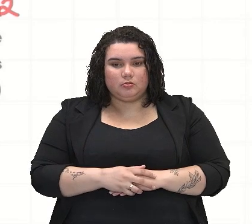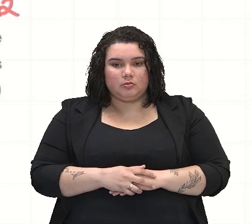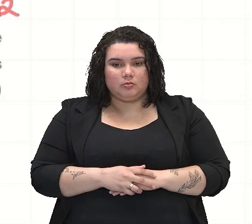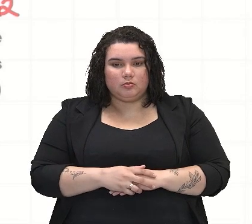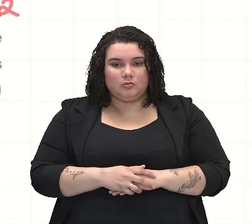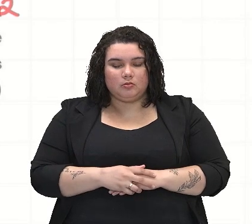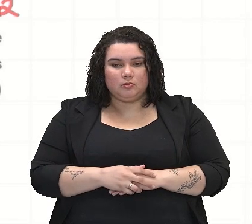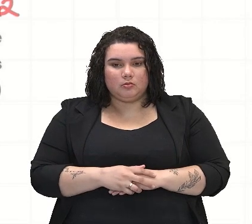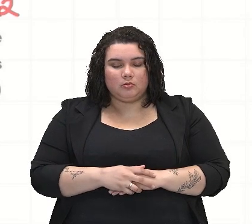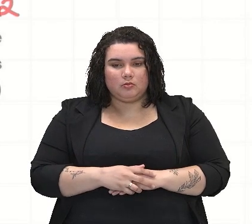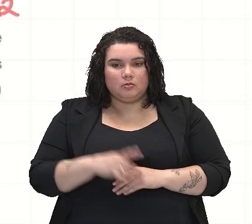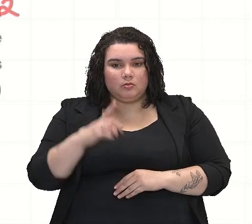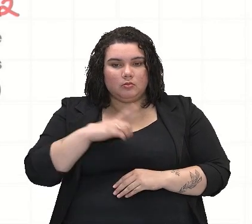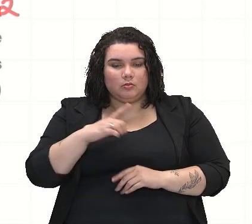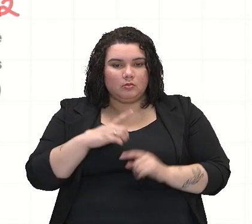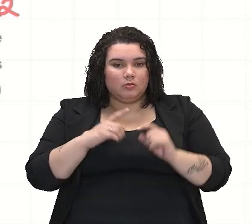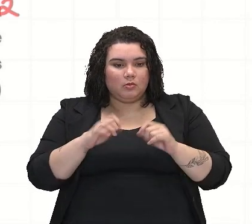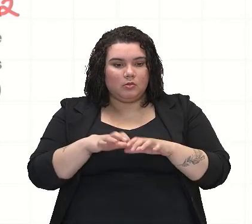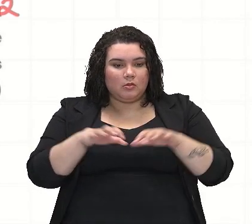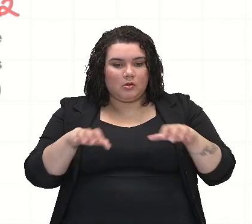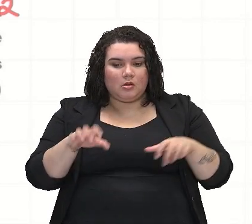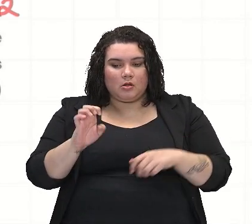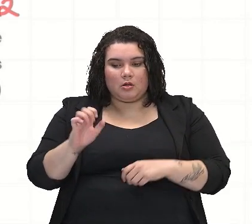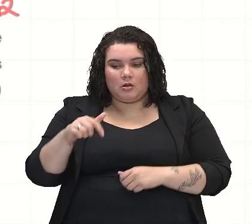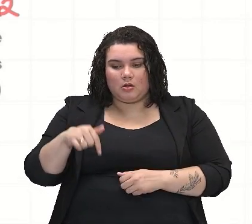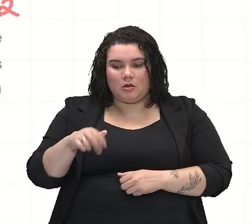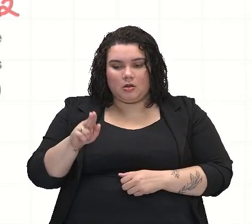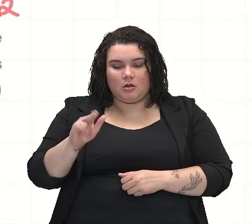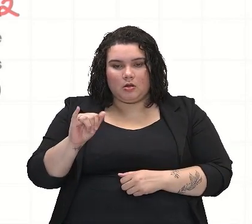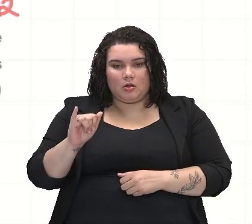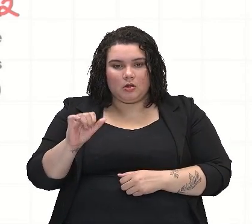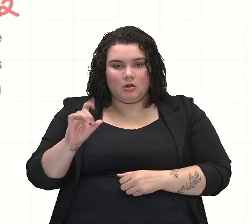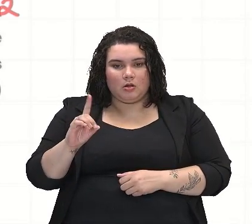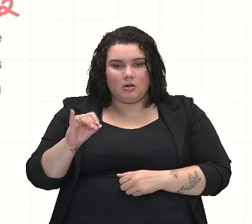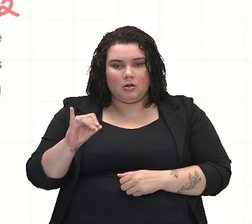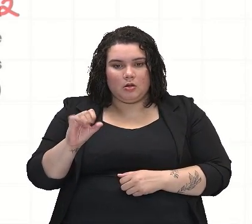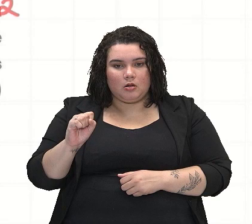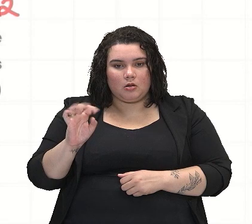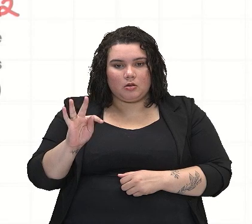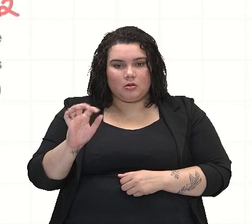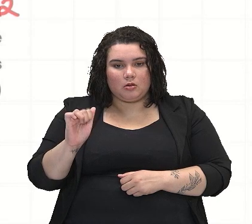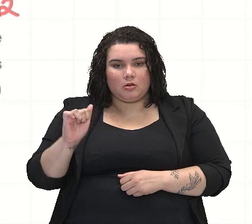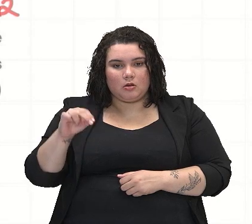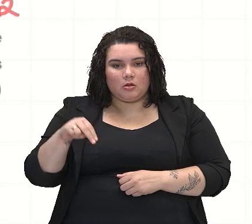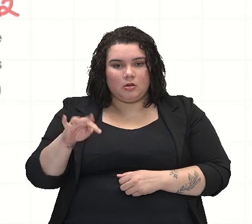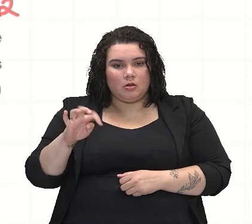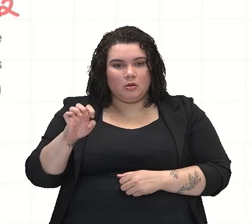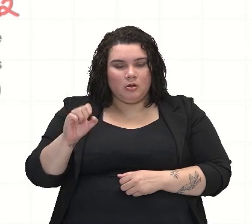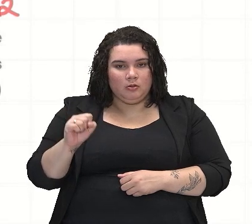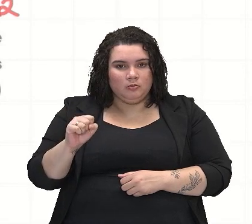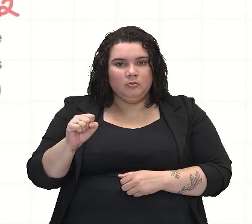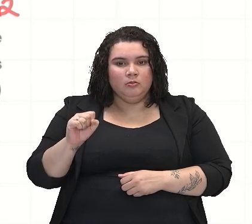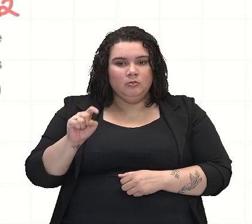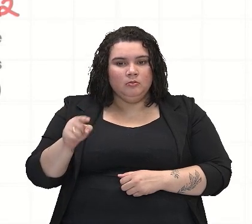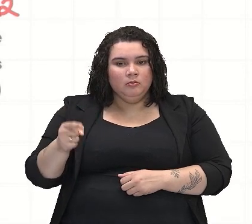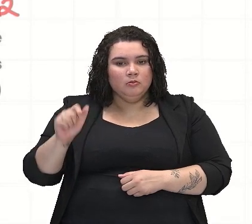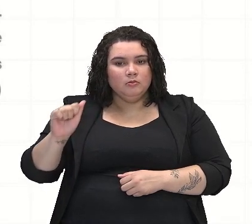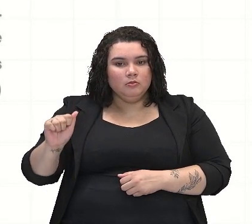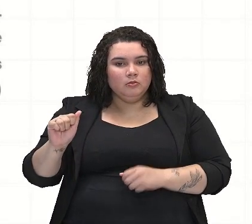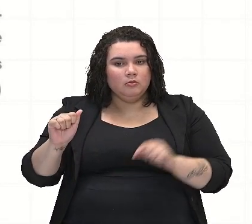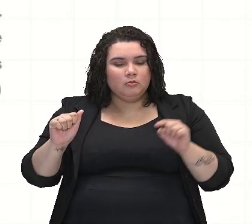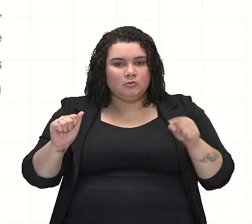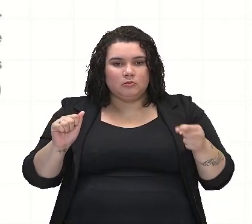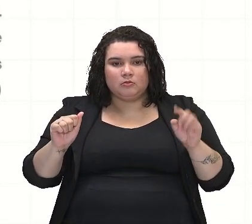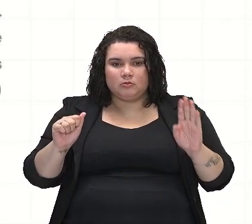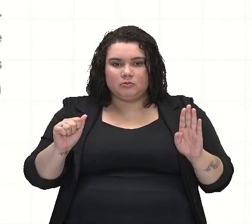ficam equidistantes, né? Não é a mesma distância? Do ponto A e do ponto B. E aí, reparem